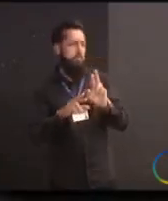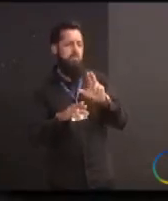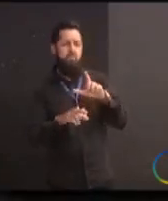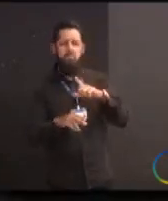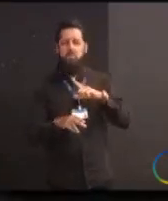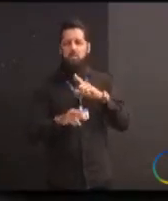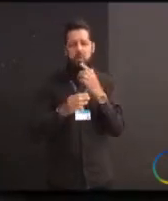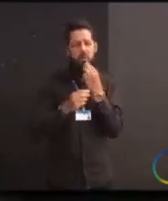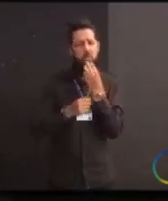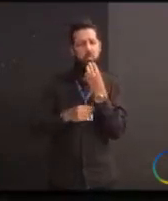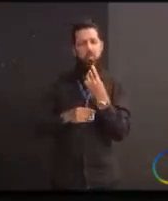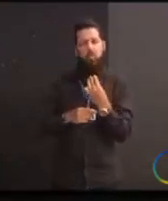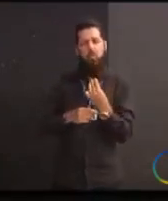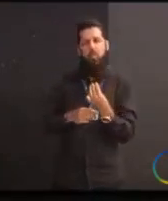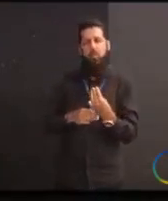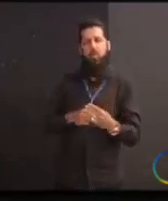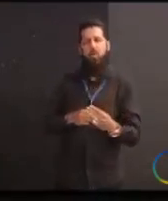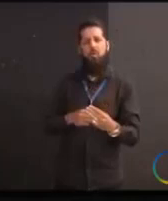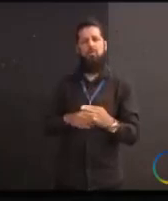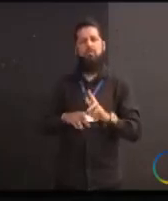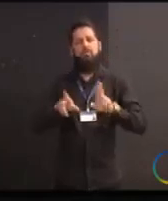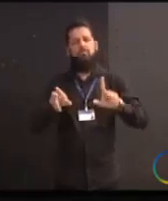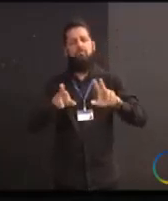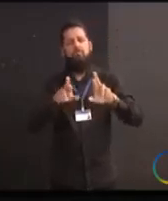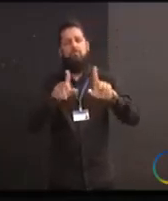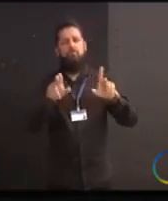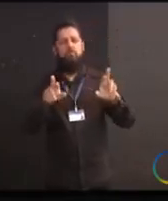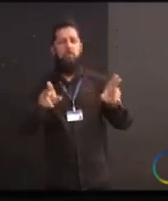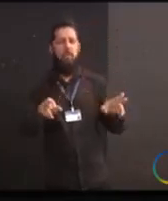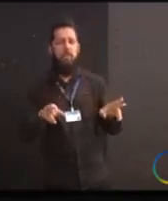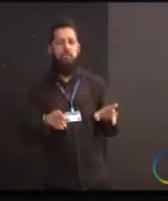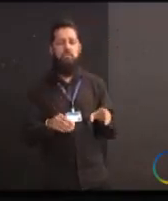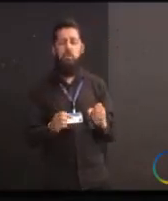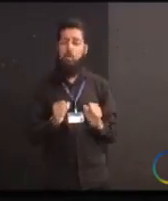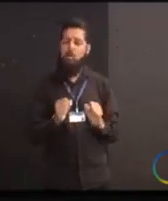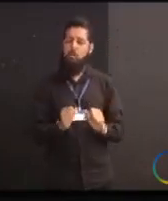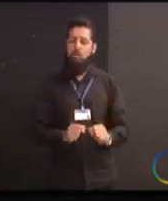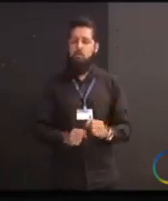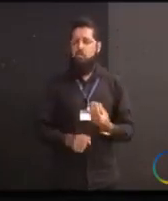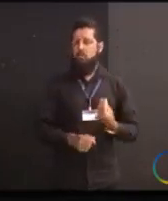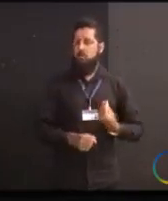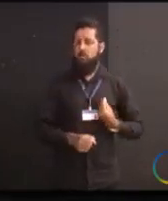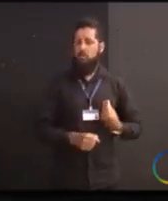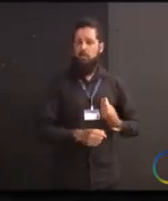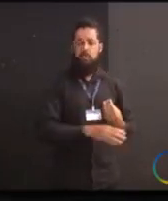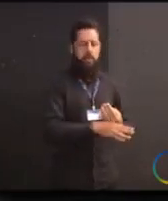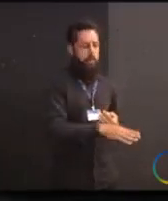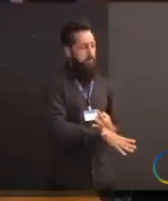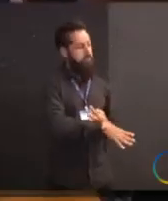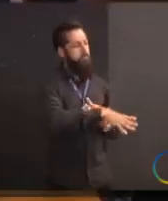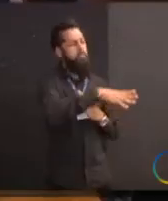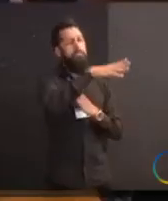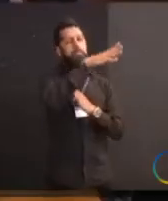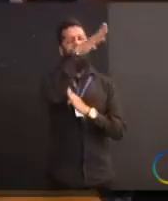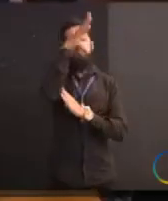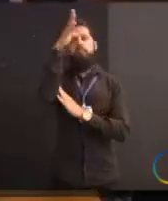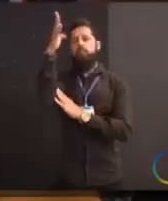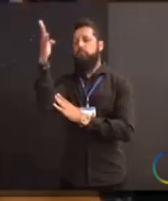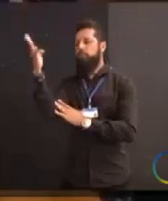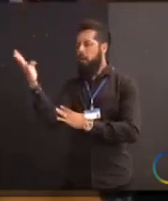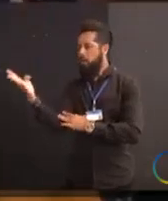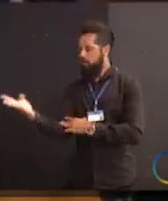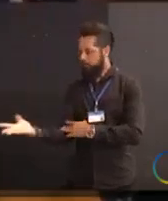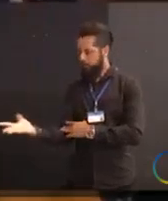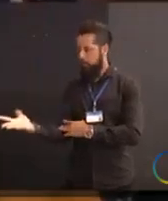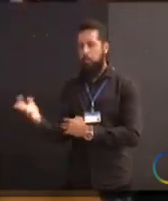aonde? No arco íris. Que metáfora interessante, né? Nós estamos falando sobre